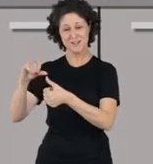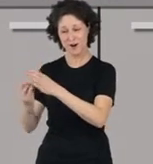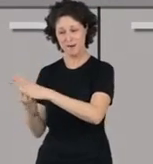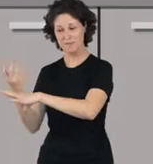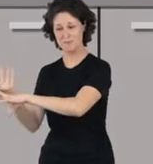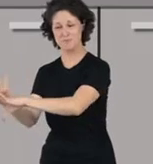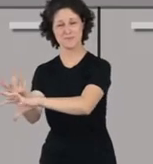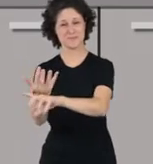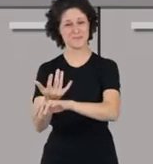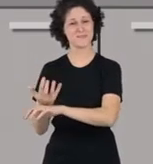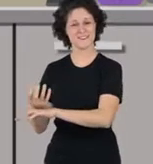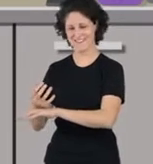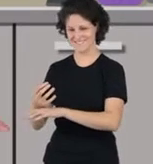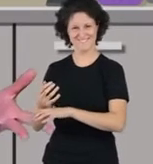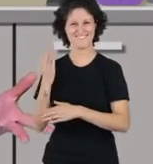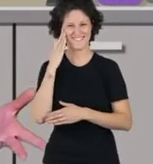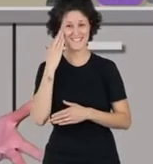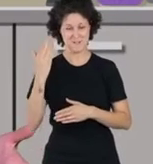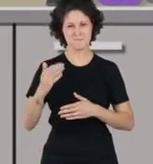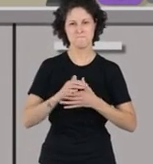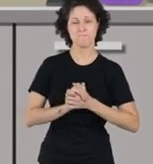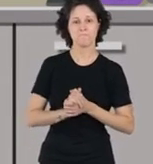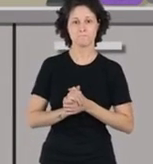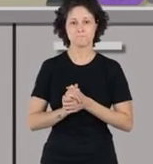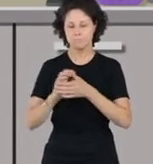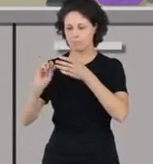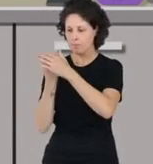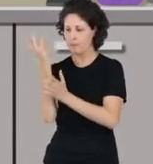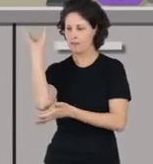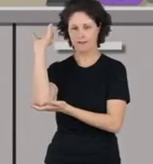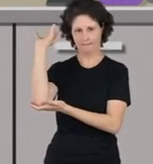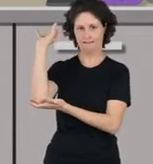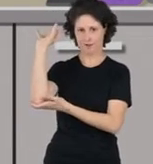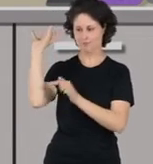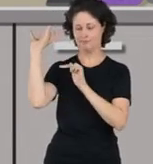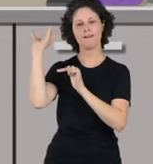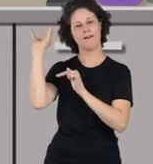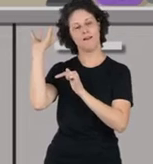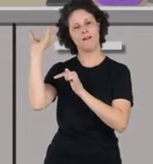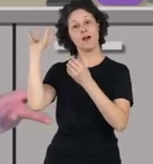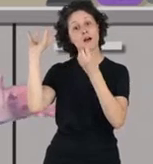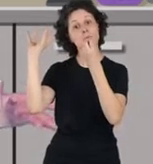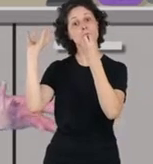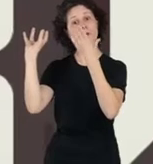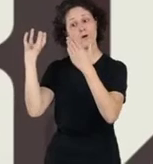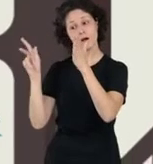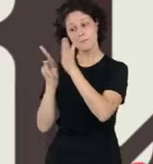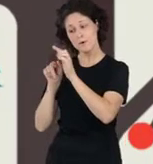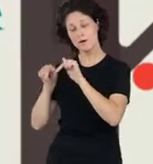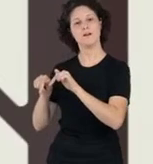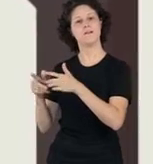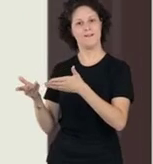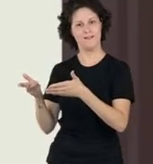conseguem absorver esses nutrientes. As árvores pioneiras, como a embaúba, servem de poleiro para as aves. Quando as aves